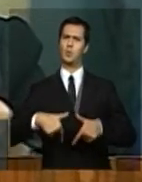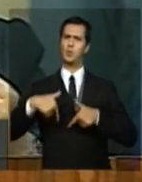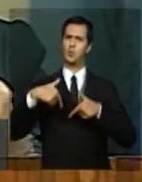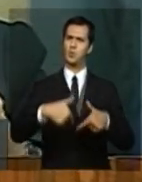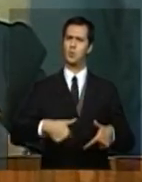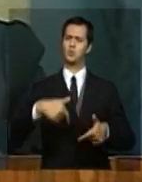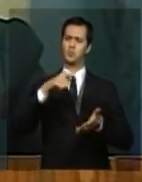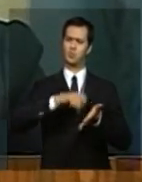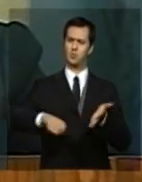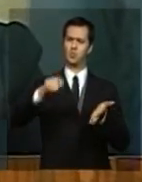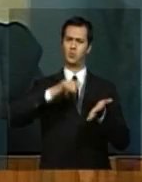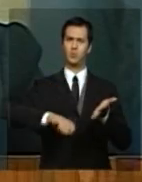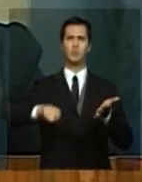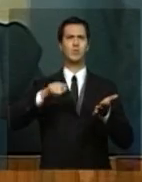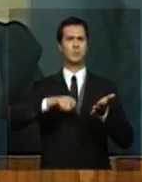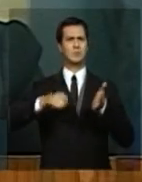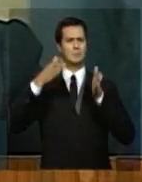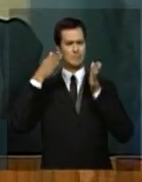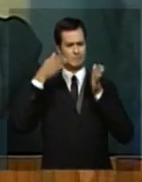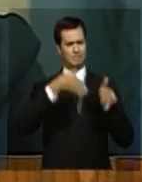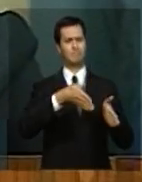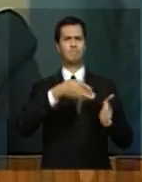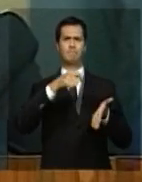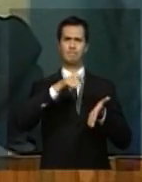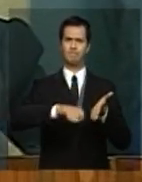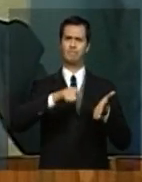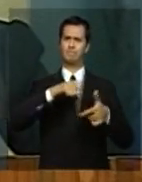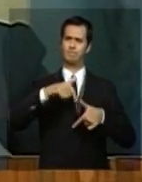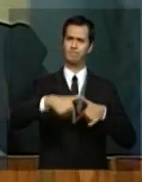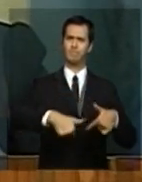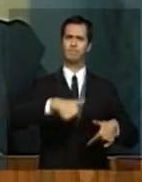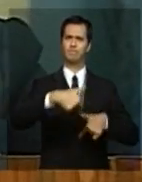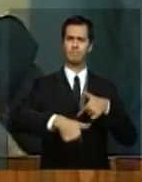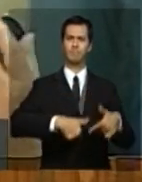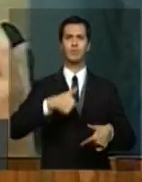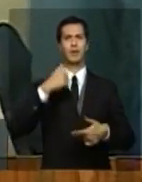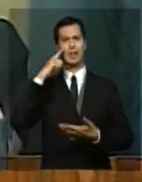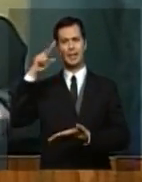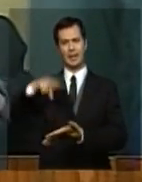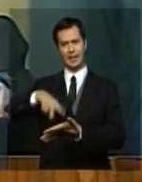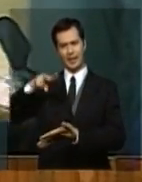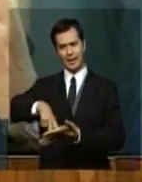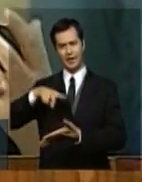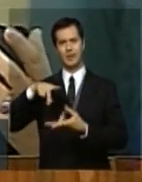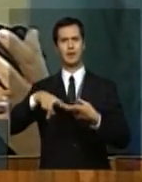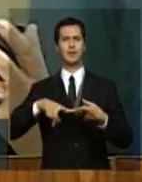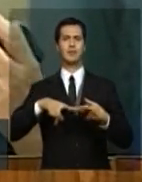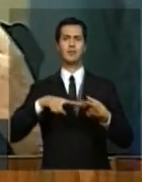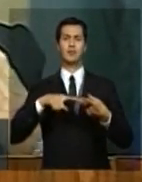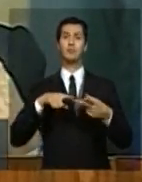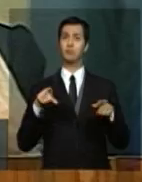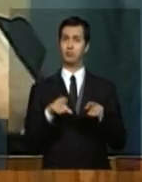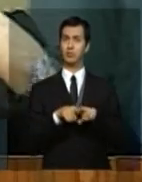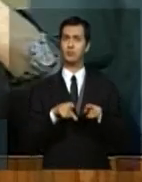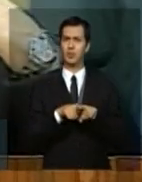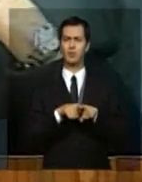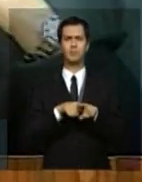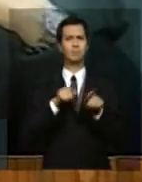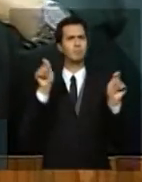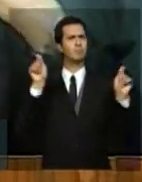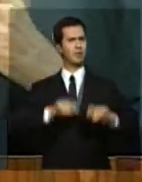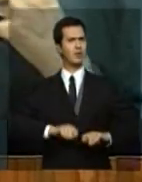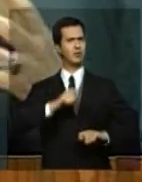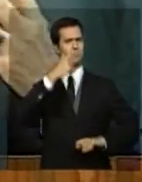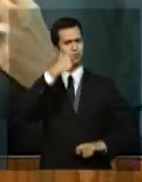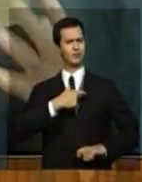com muita dedicação com muita leitura com muita crítica uma